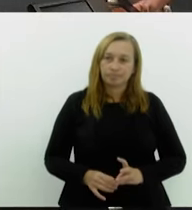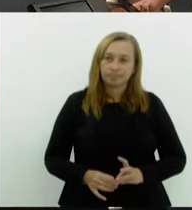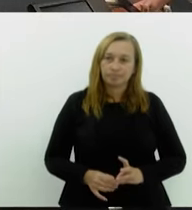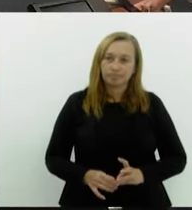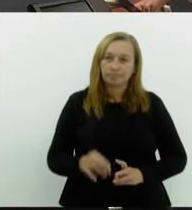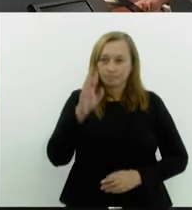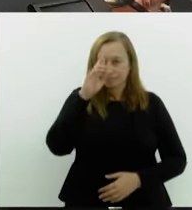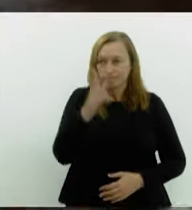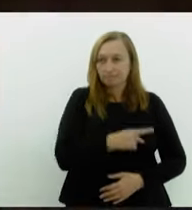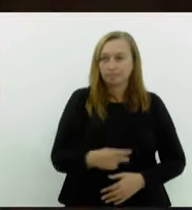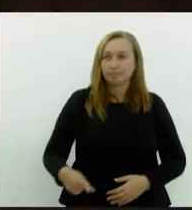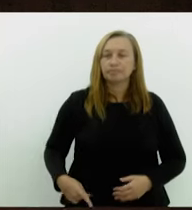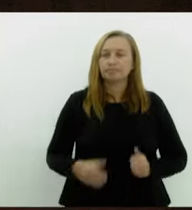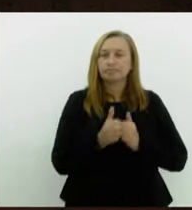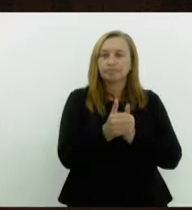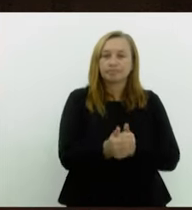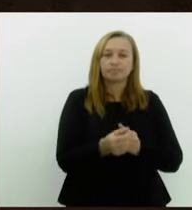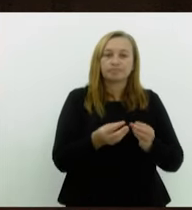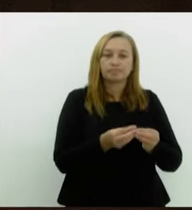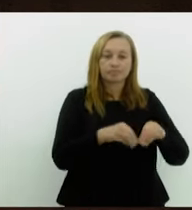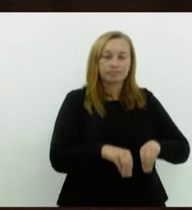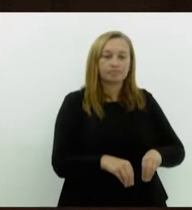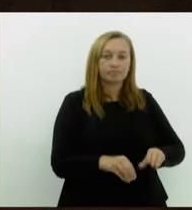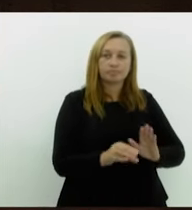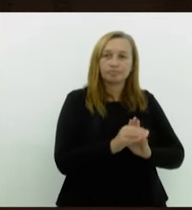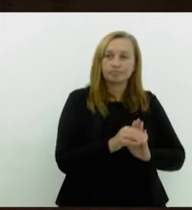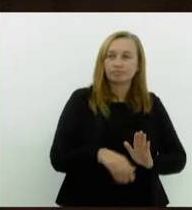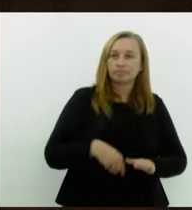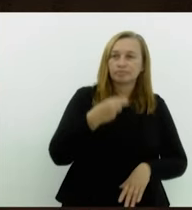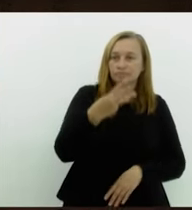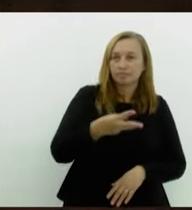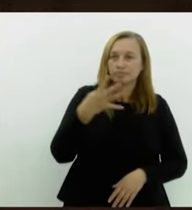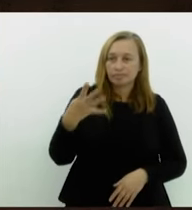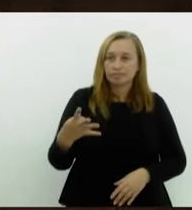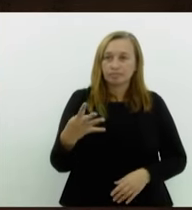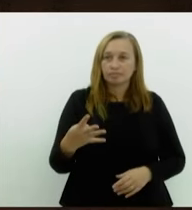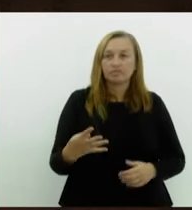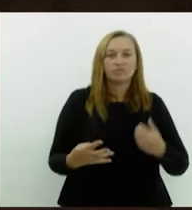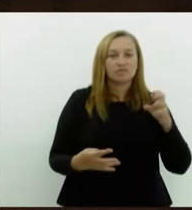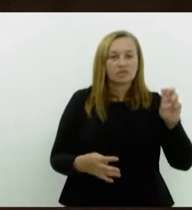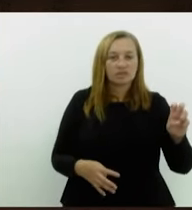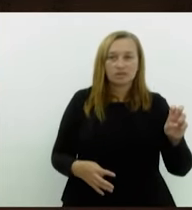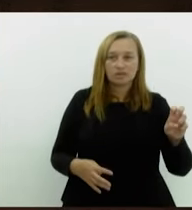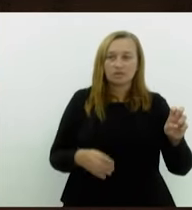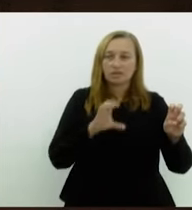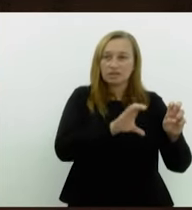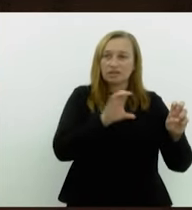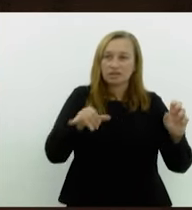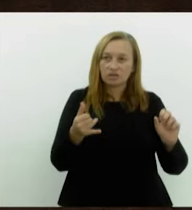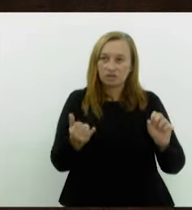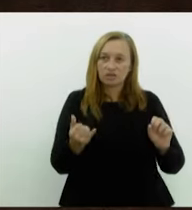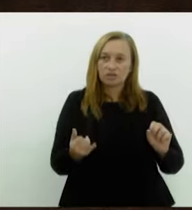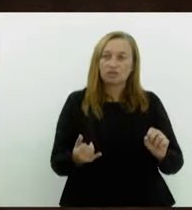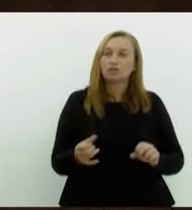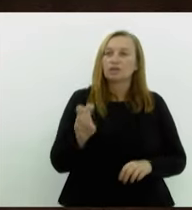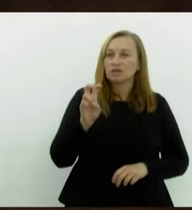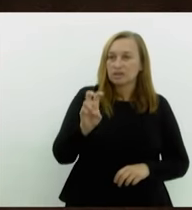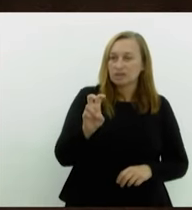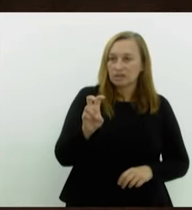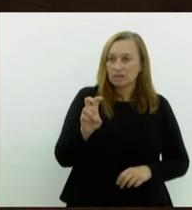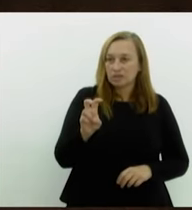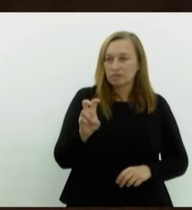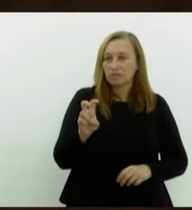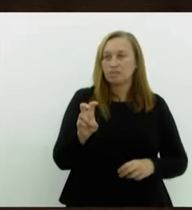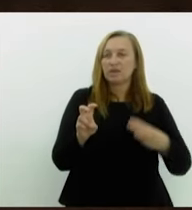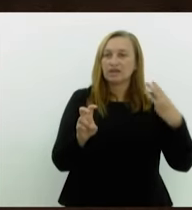Senhor presidente, parecer é pela prejudicabilidade das emendas 3 e 4, pela emenda 5 da CCJ, número 5 pela emenda 3 da